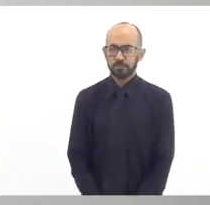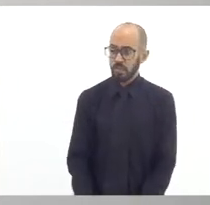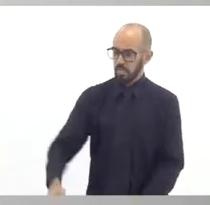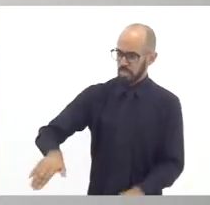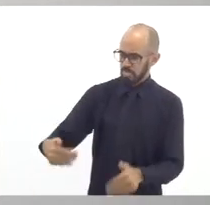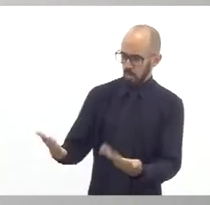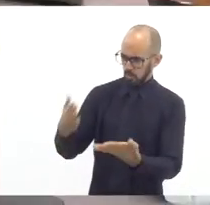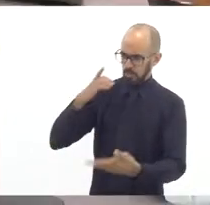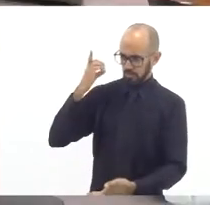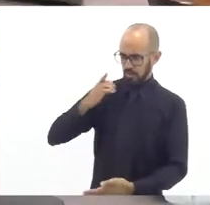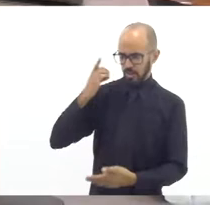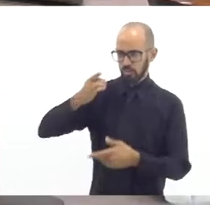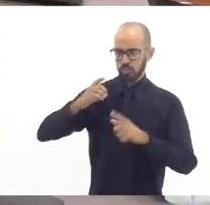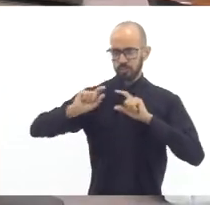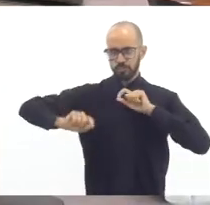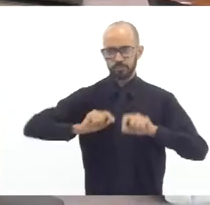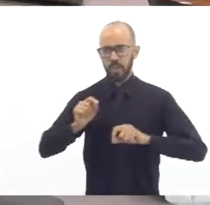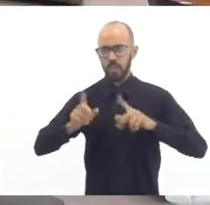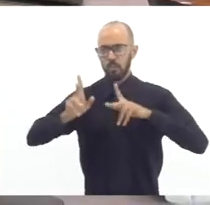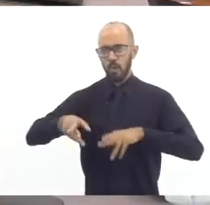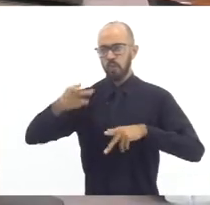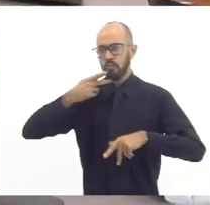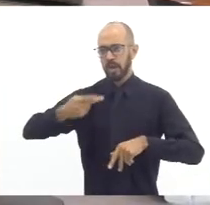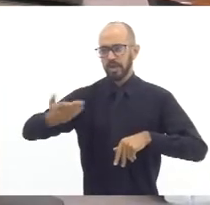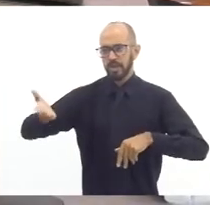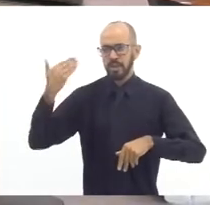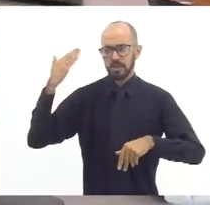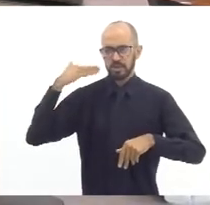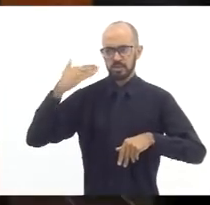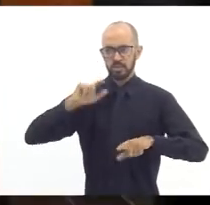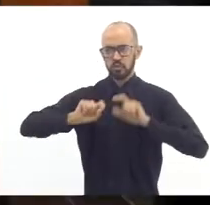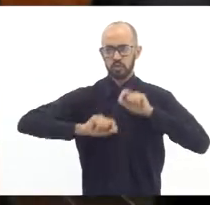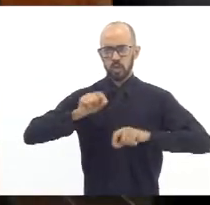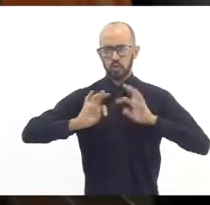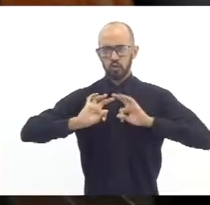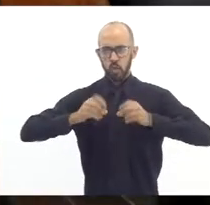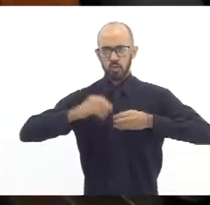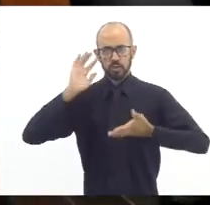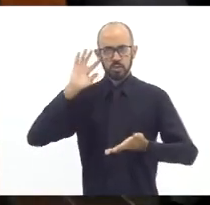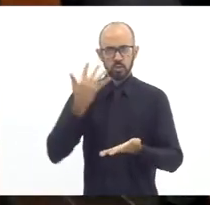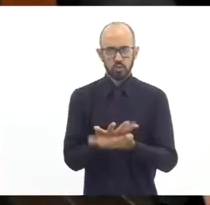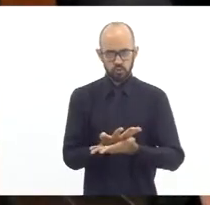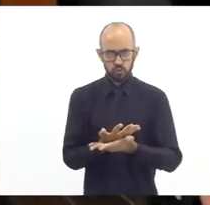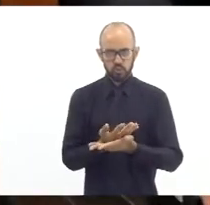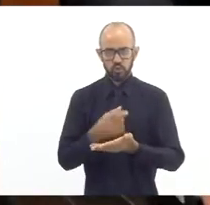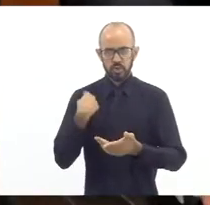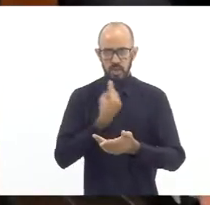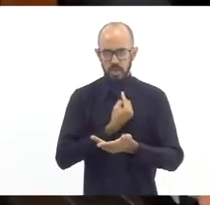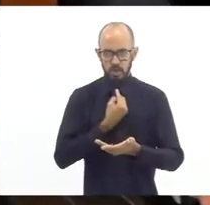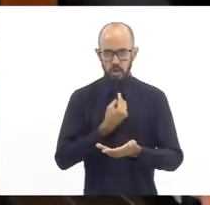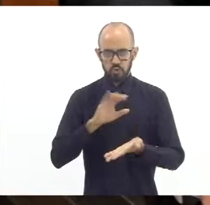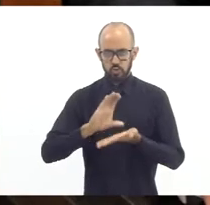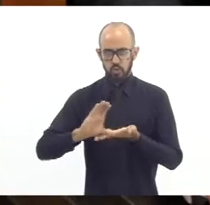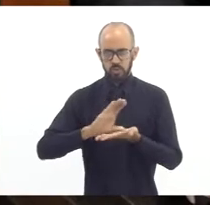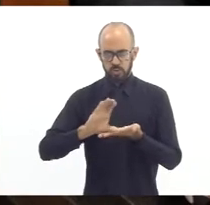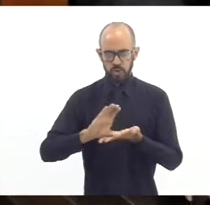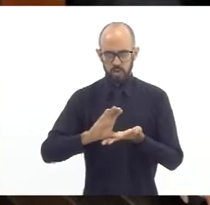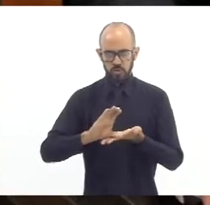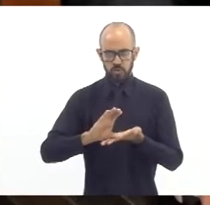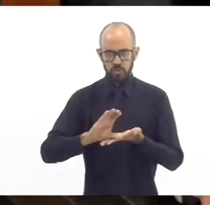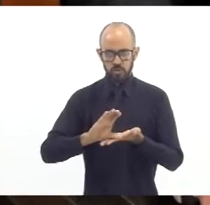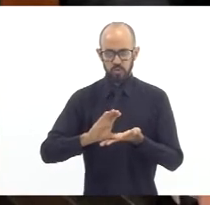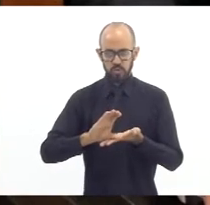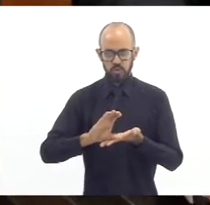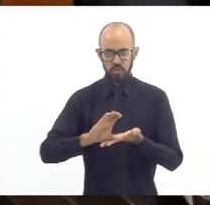Deputado, como eu disse anteriormente, todas as resoluções que esse conselho editou, isso é uma prática deste